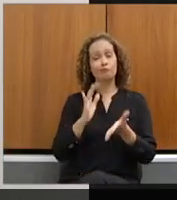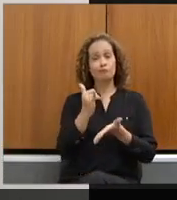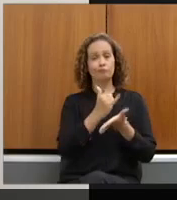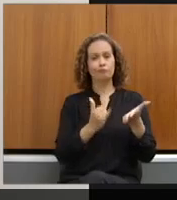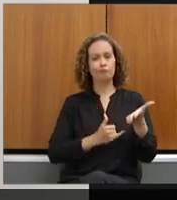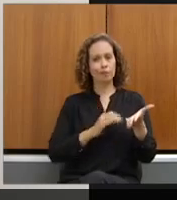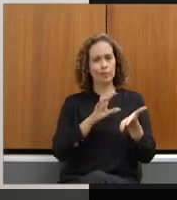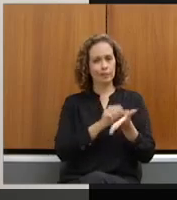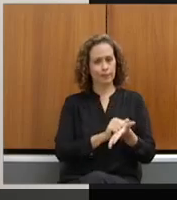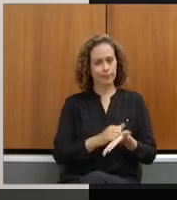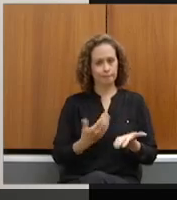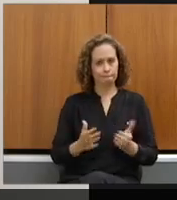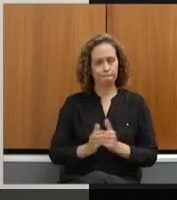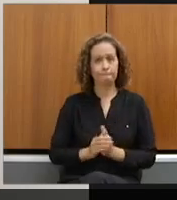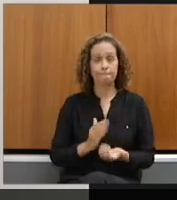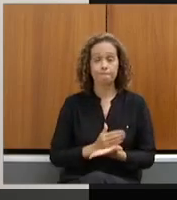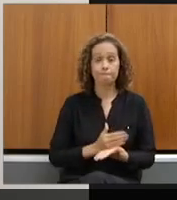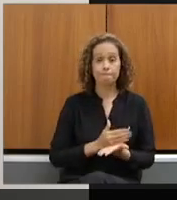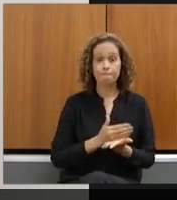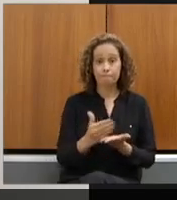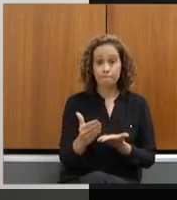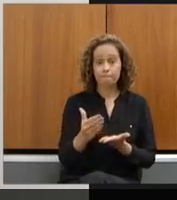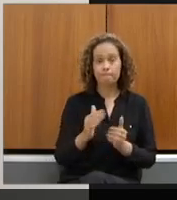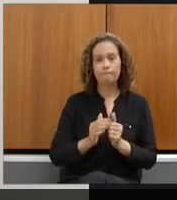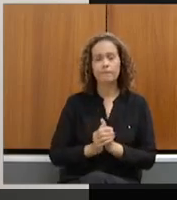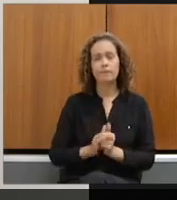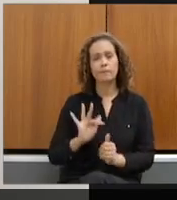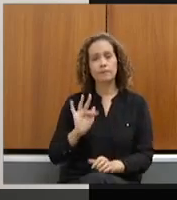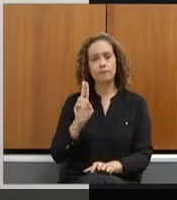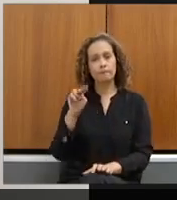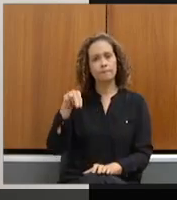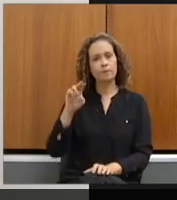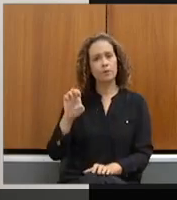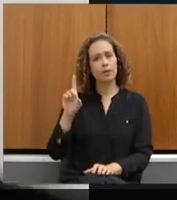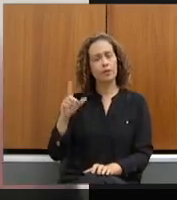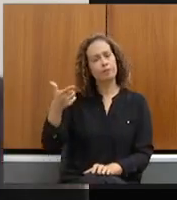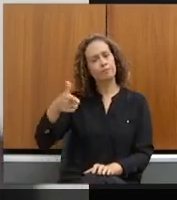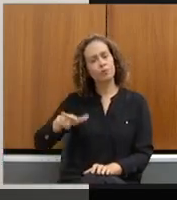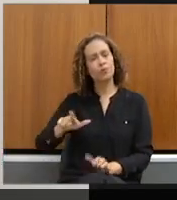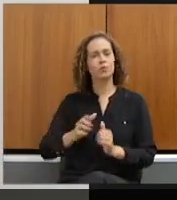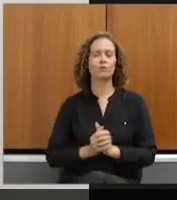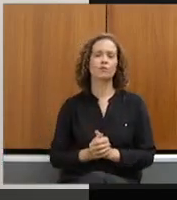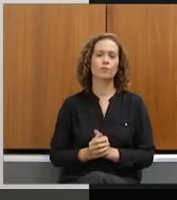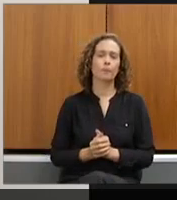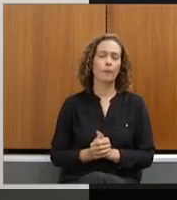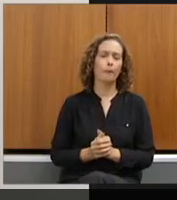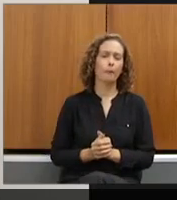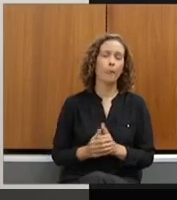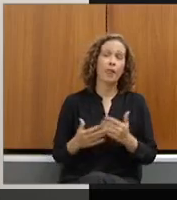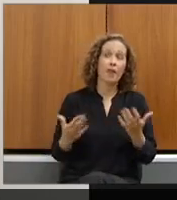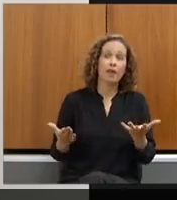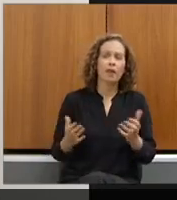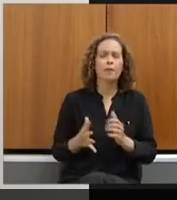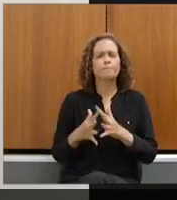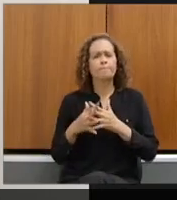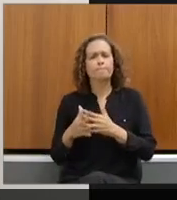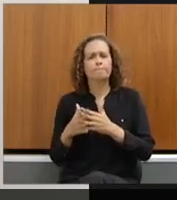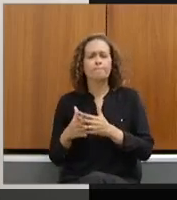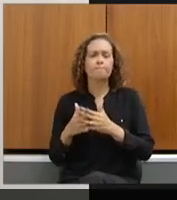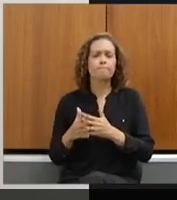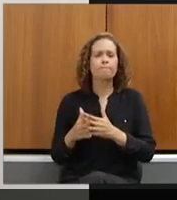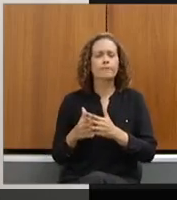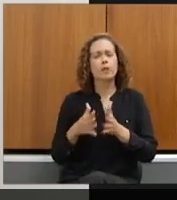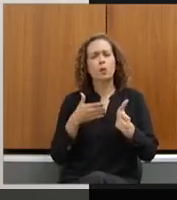inscritos vou começar pela questão da Unimed novamente não ficou claro eu acompanhei